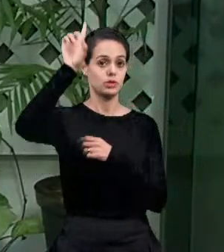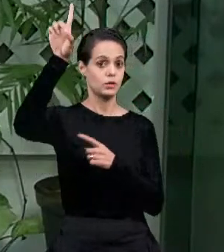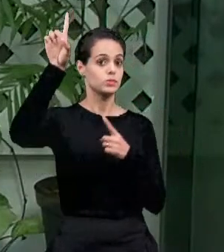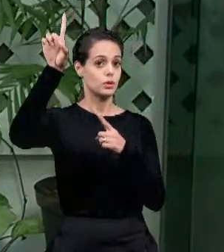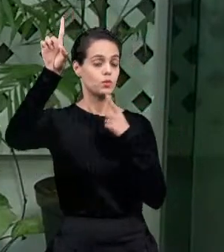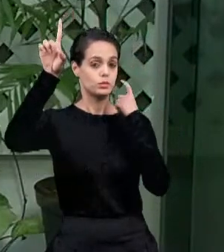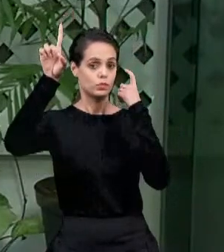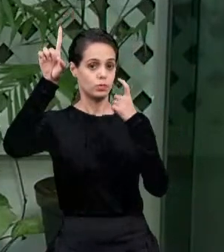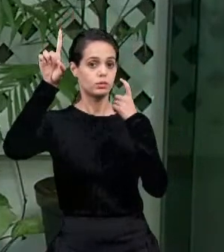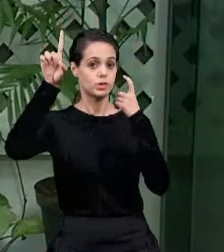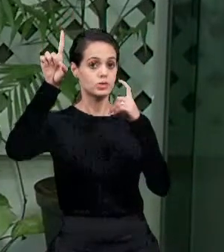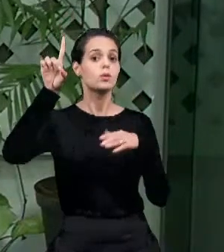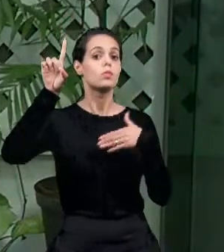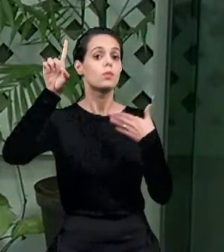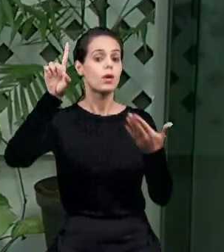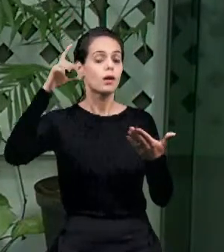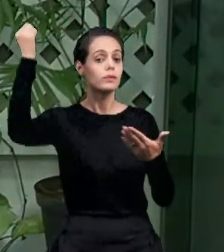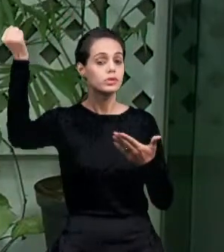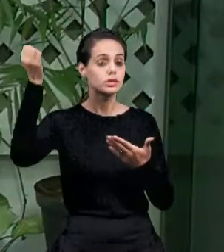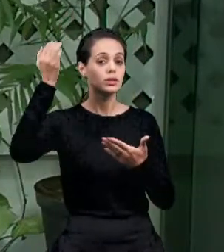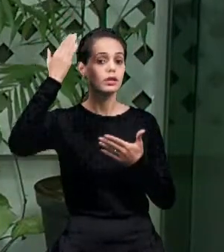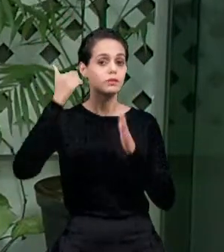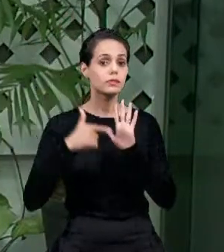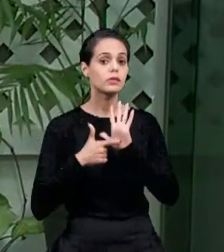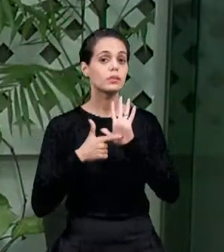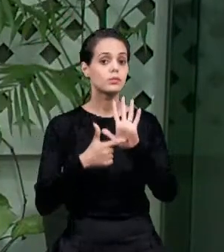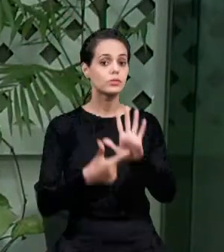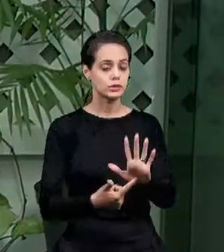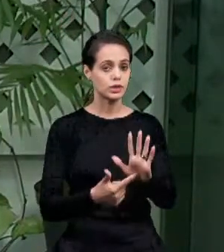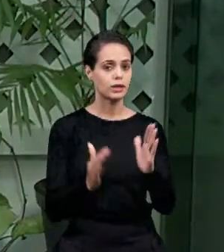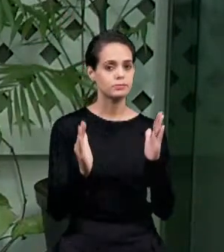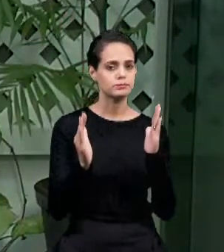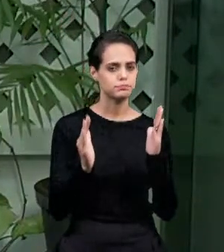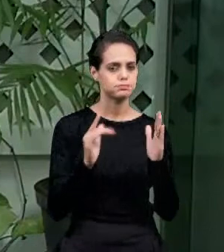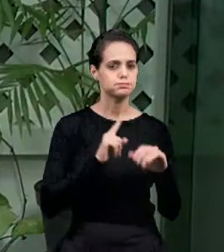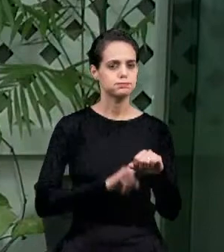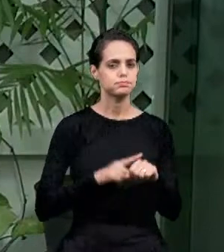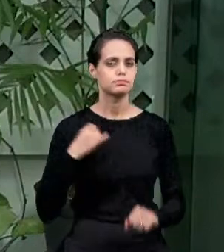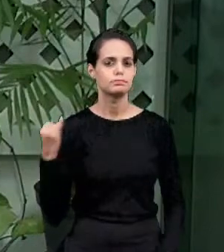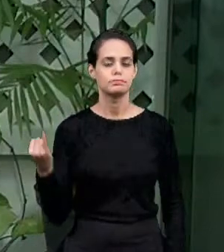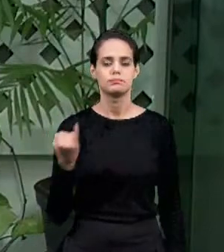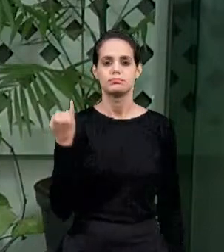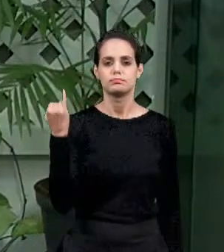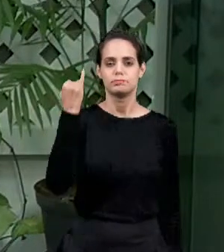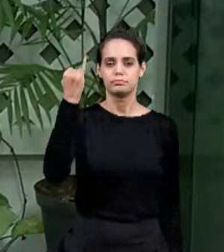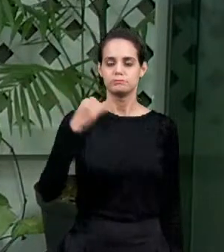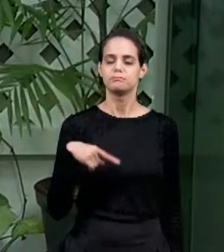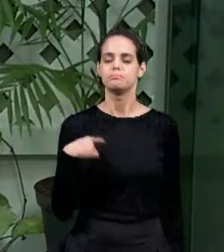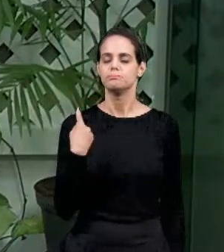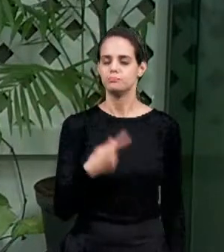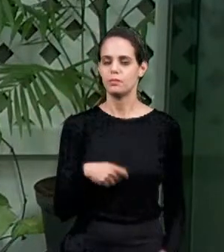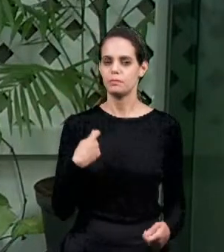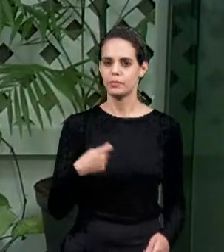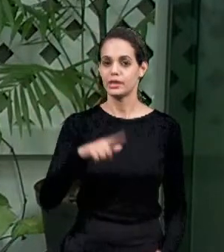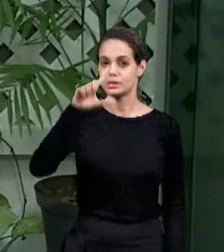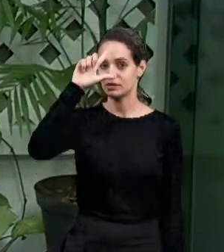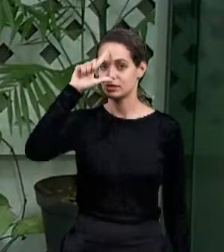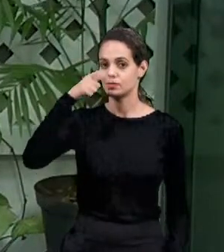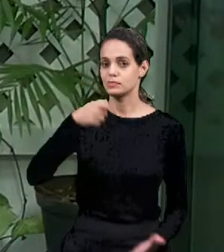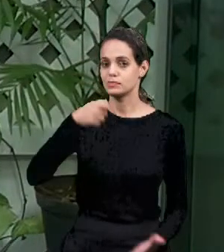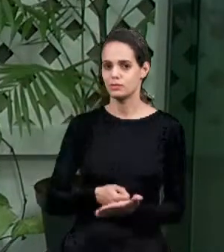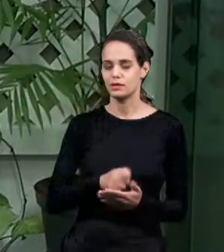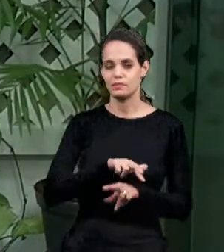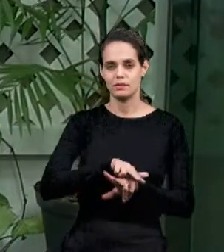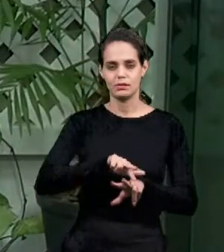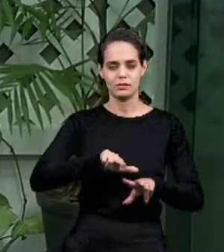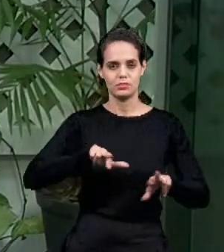seu povo nessa hora tão importante, quando temos que tomar tantas decisões, mas o Senhor tem